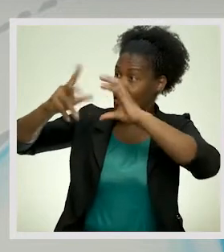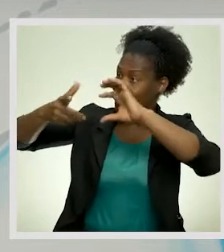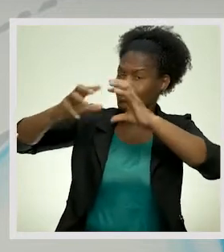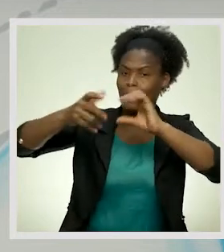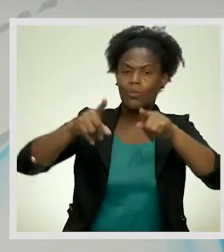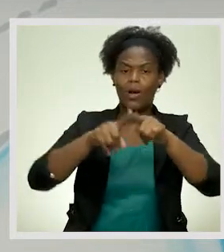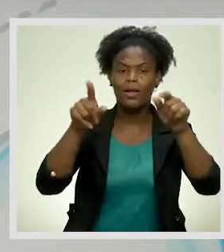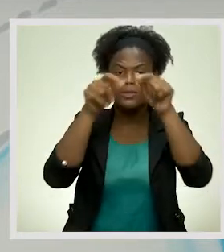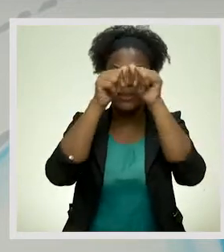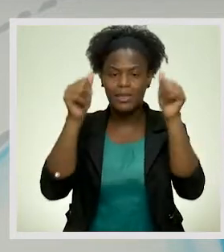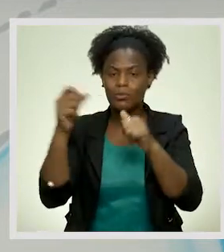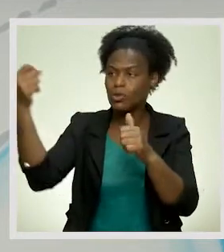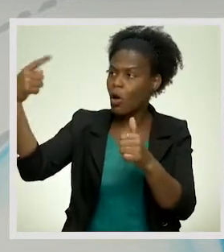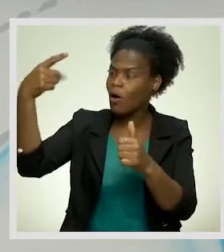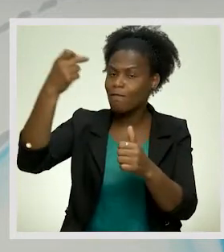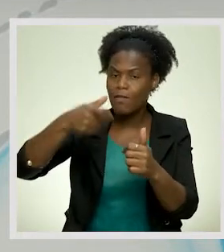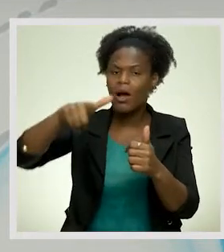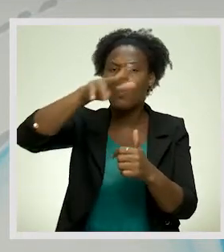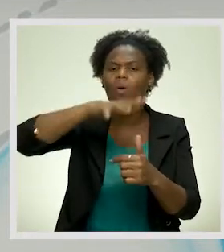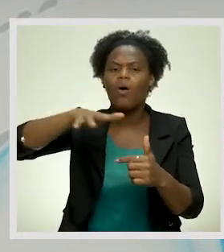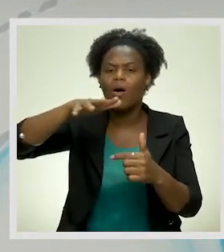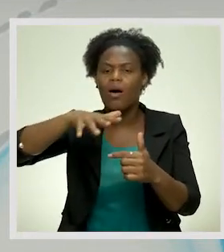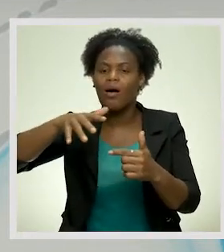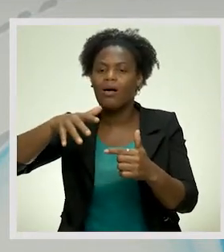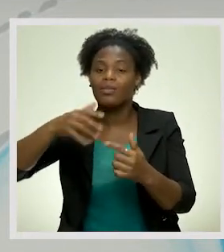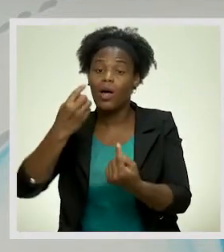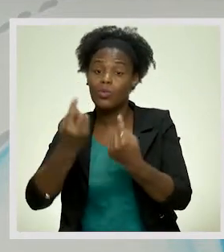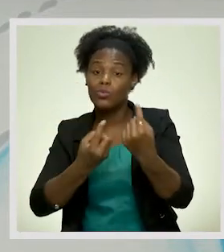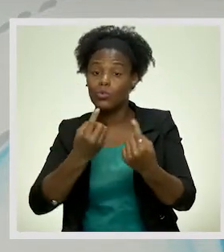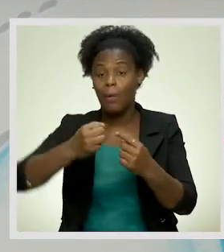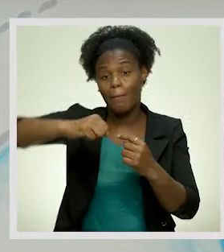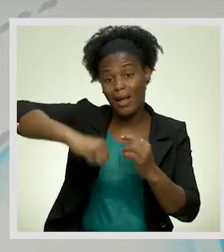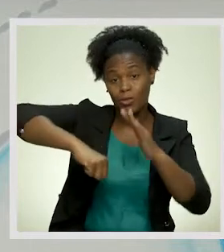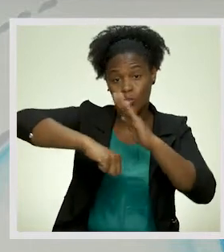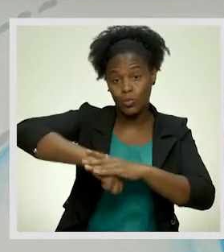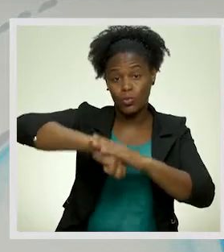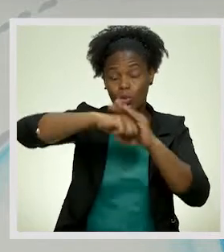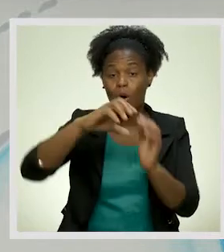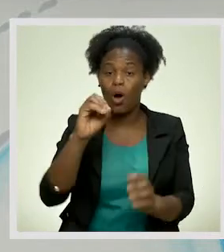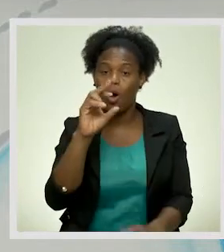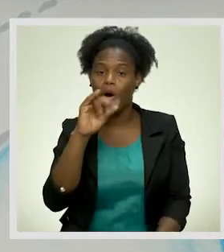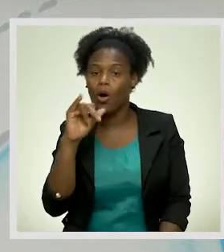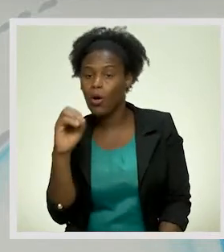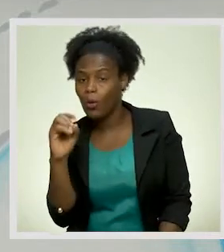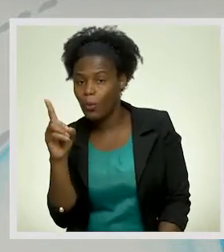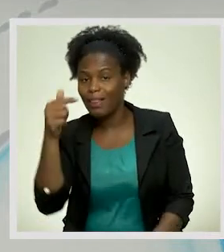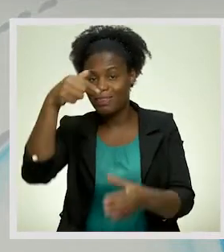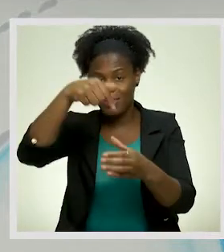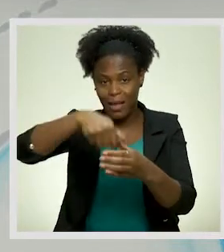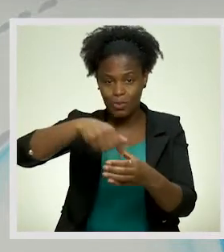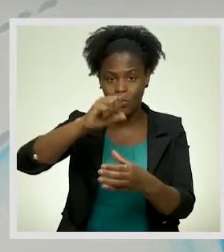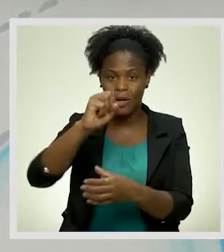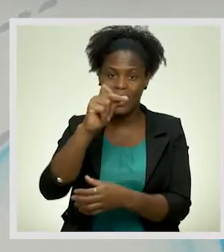solar, localiza-se num dos braços, o braço de Órion, dentro da nossa galáxia,